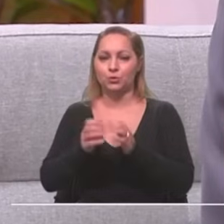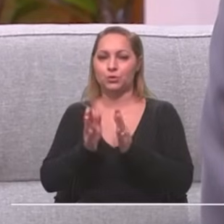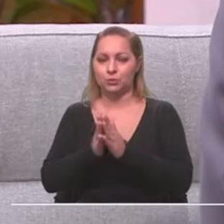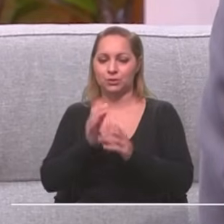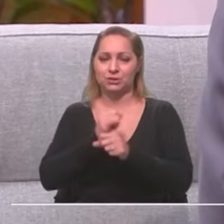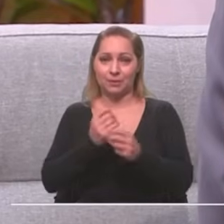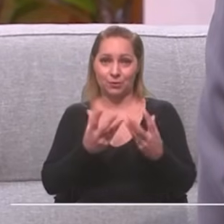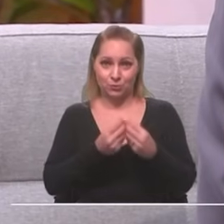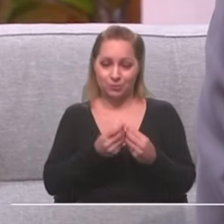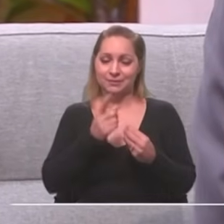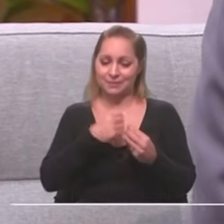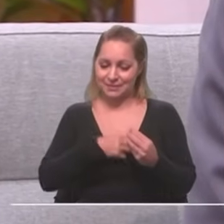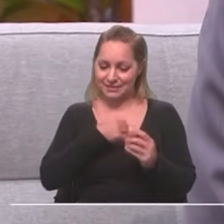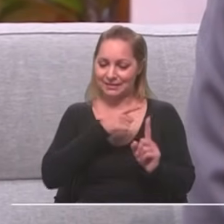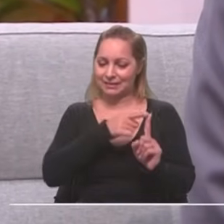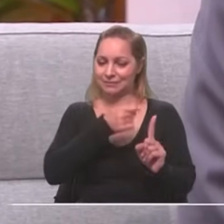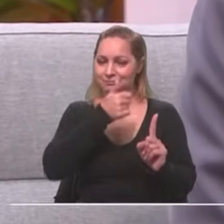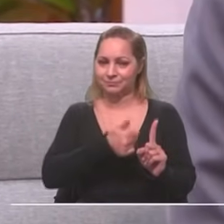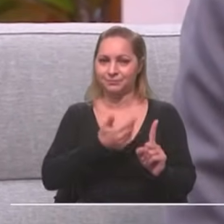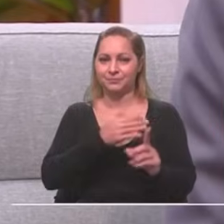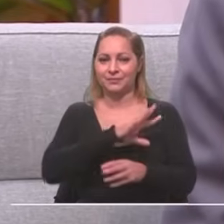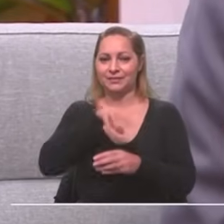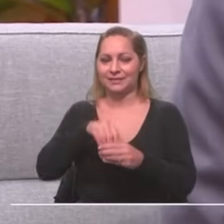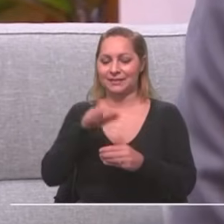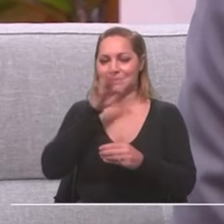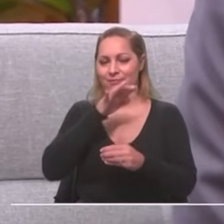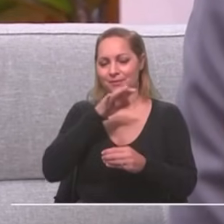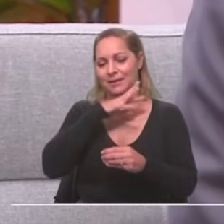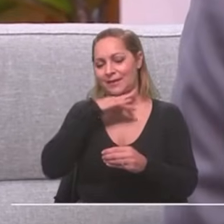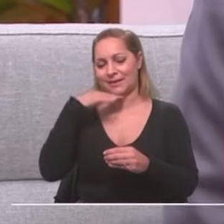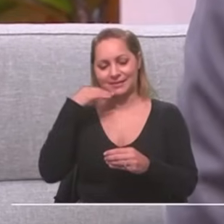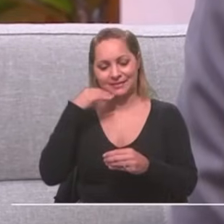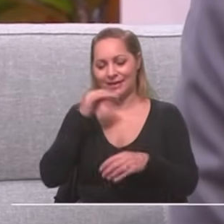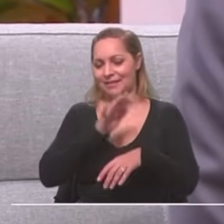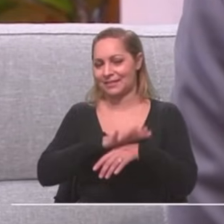assim. Mas depois, no meio familiar, é muito engraçado, muito